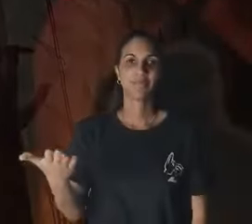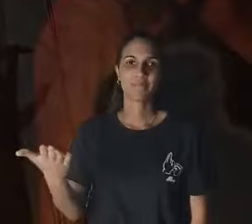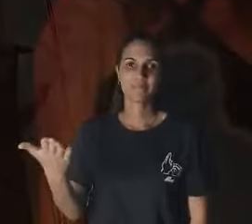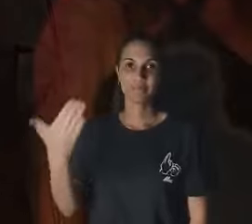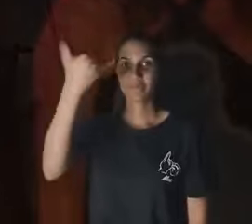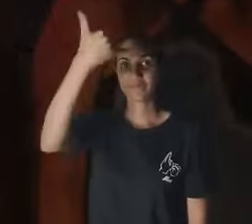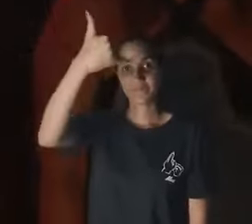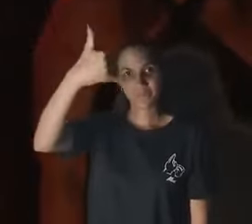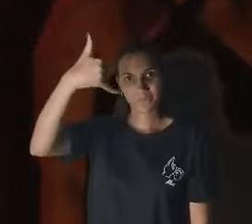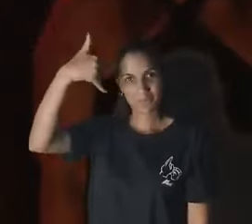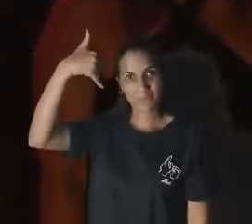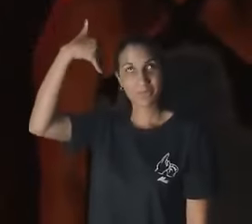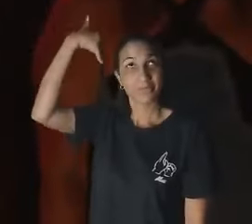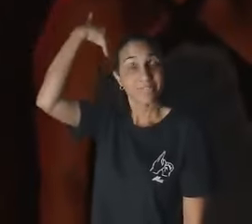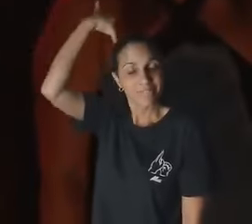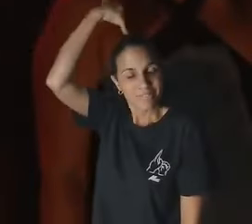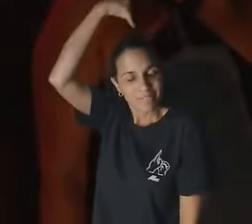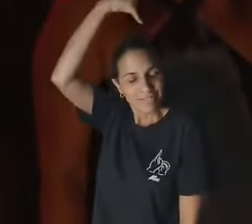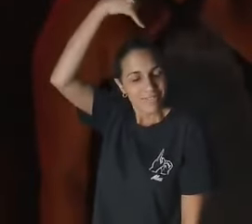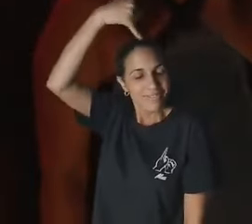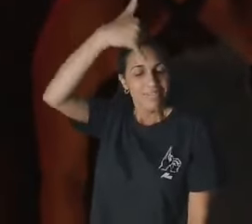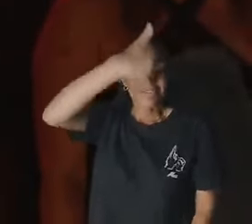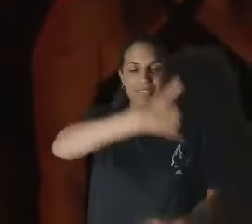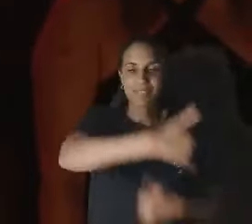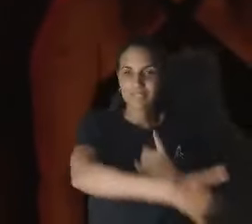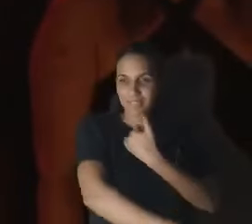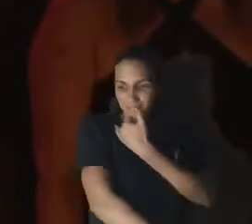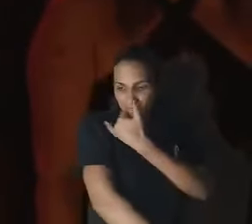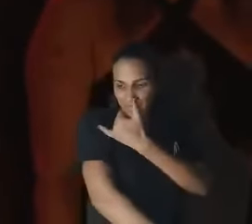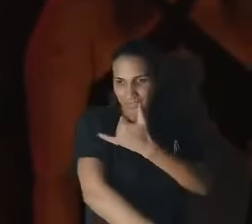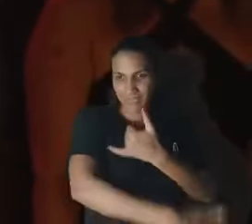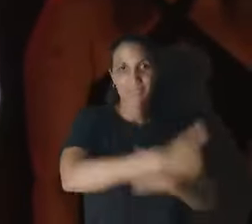Vós envio a minha